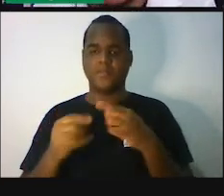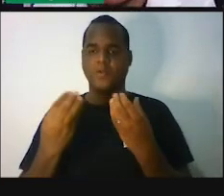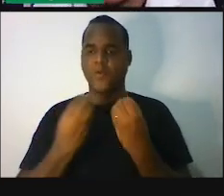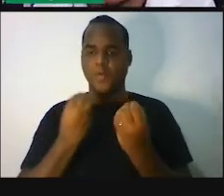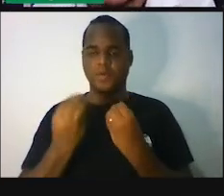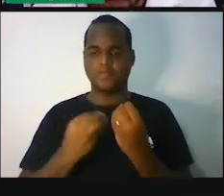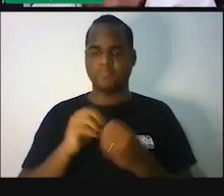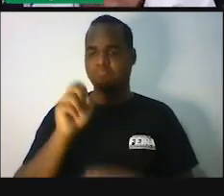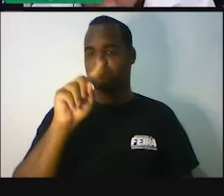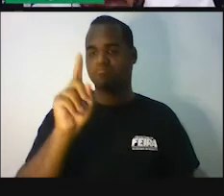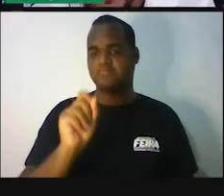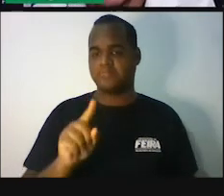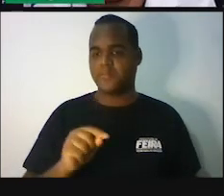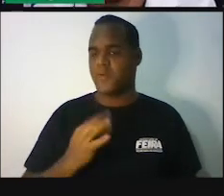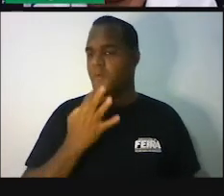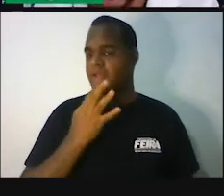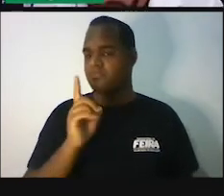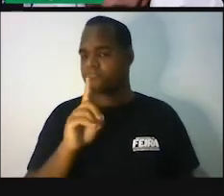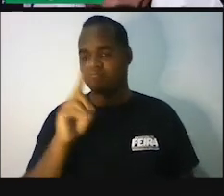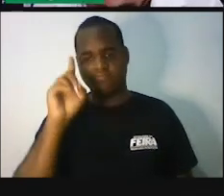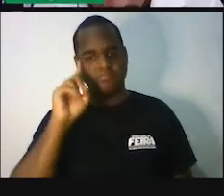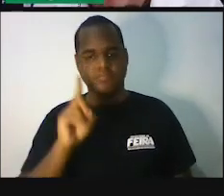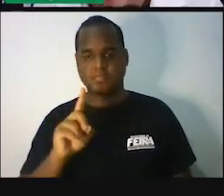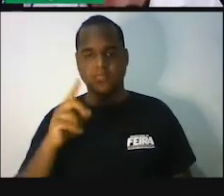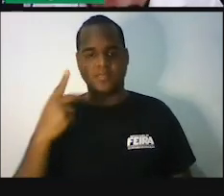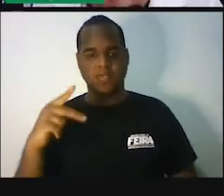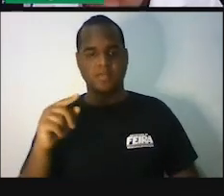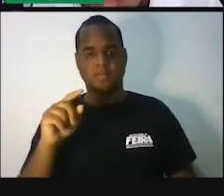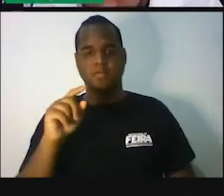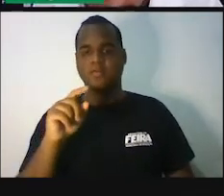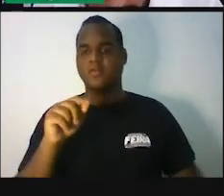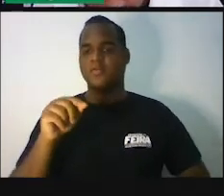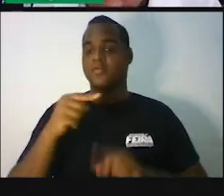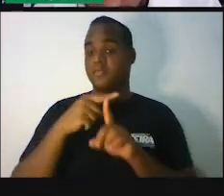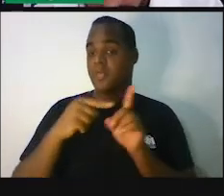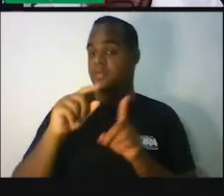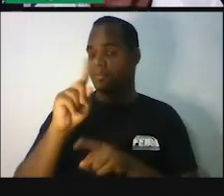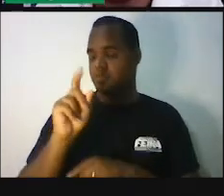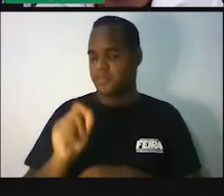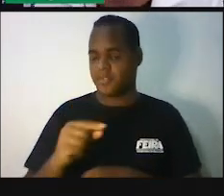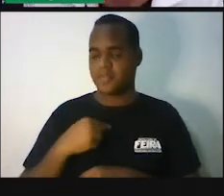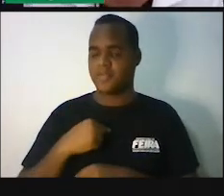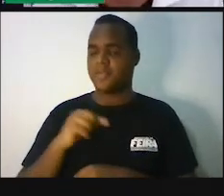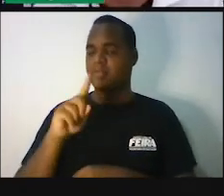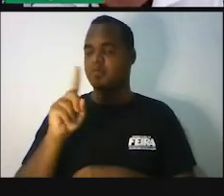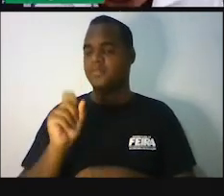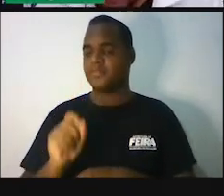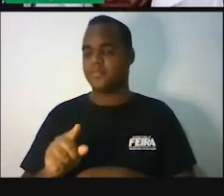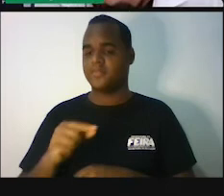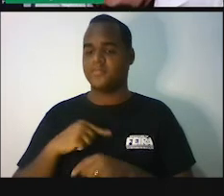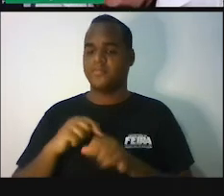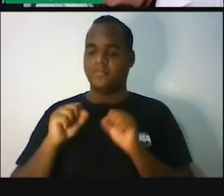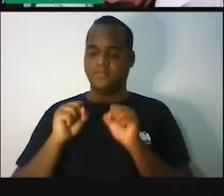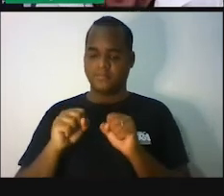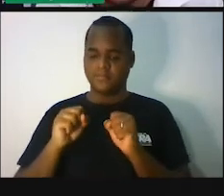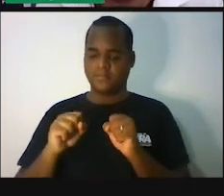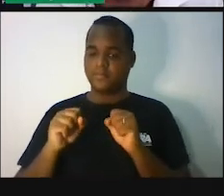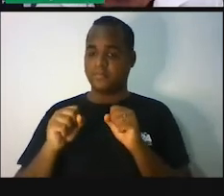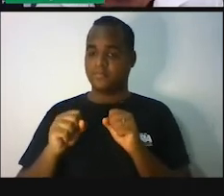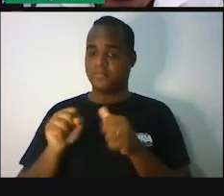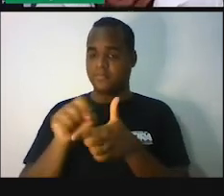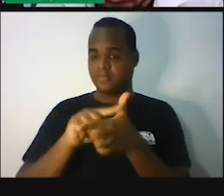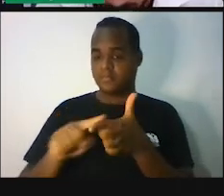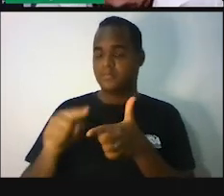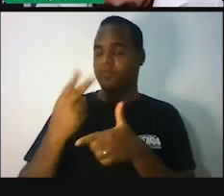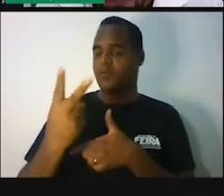de interrogação, então metade de interrogação vai ser interrogação dividido por 2.